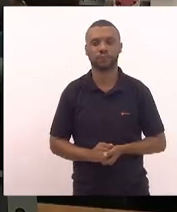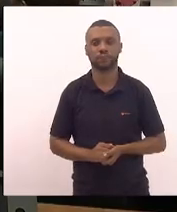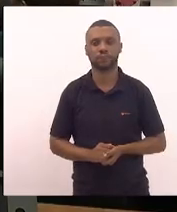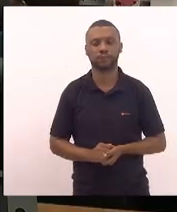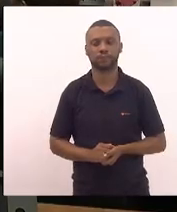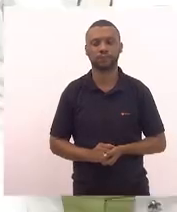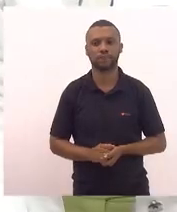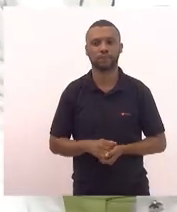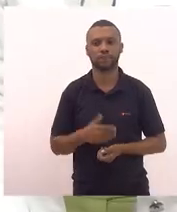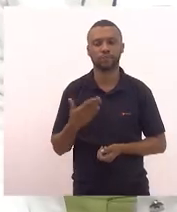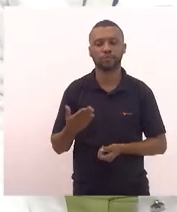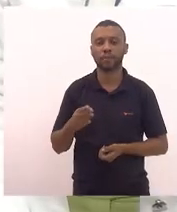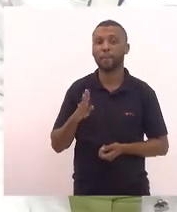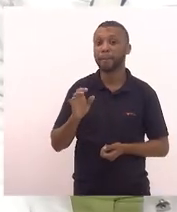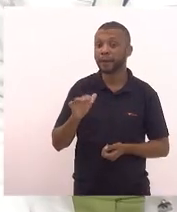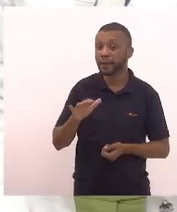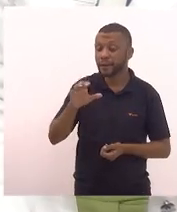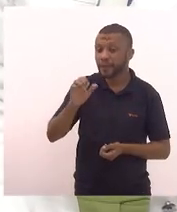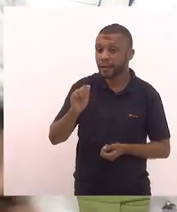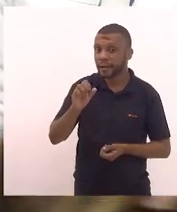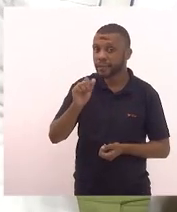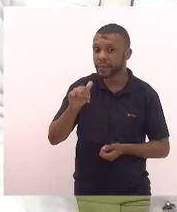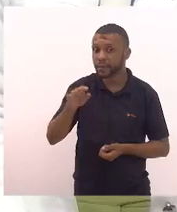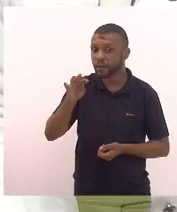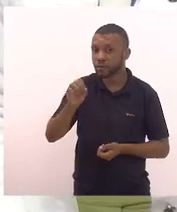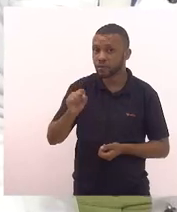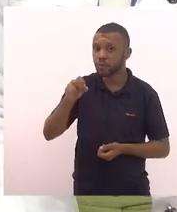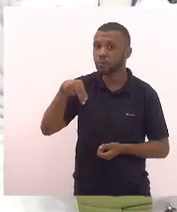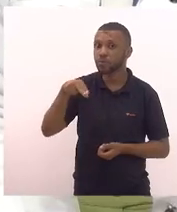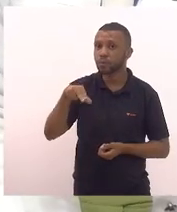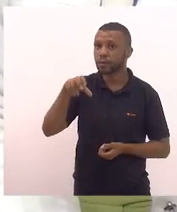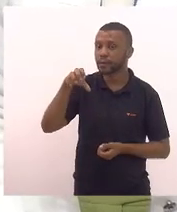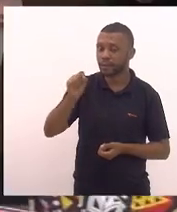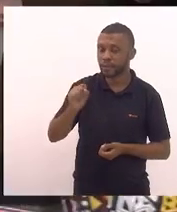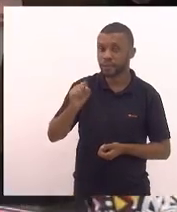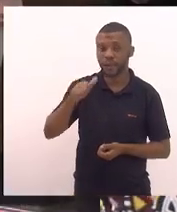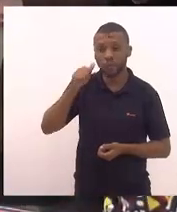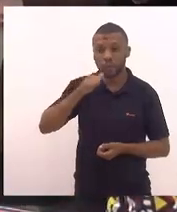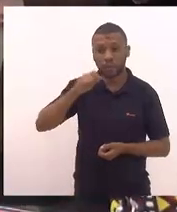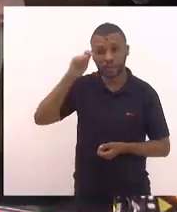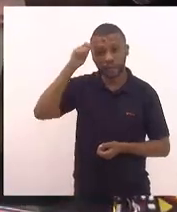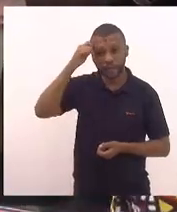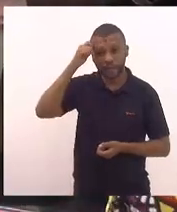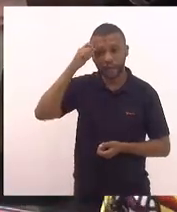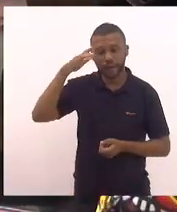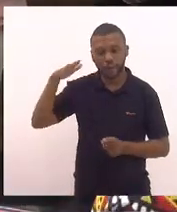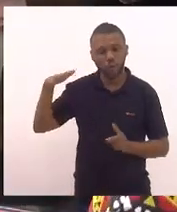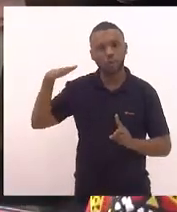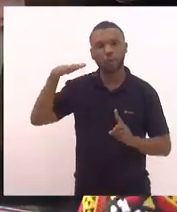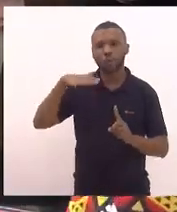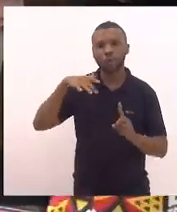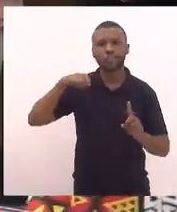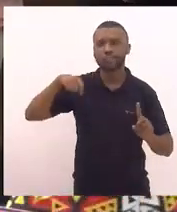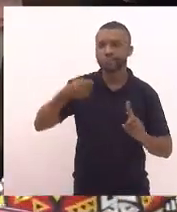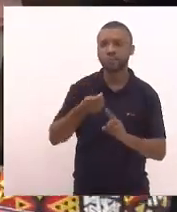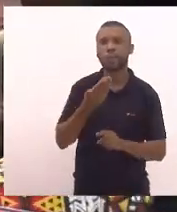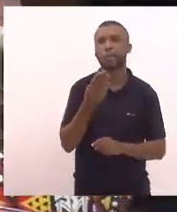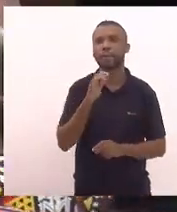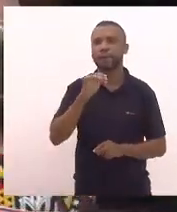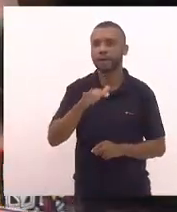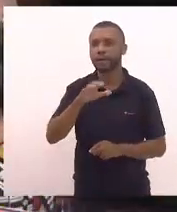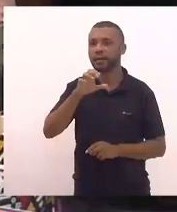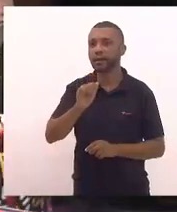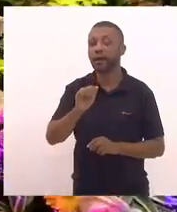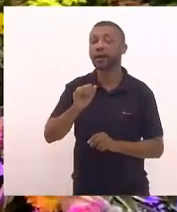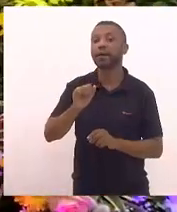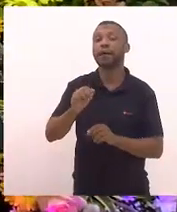Senhora Bianca Santos Nunes. Bianca Santos Nunes é mulher negra, conhecida como Bianca Sartes. Foi criada